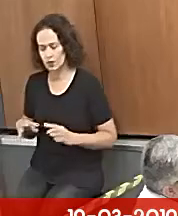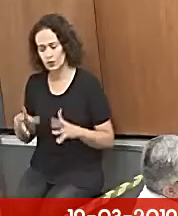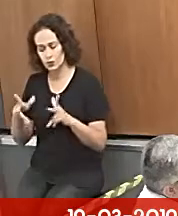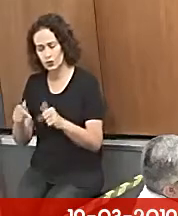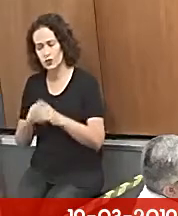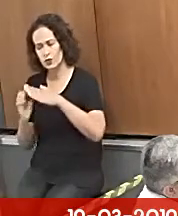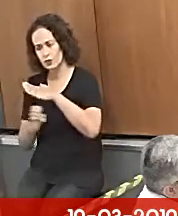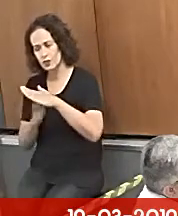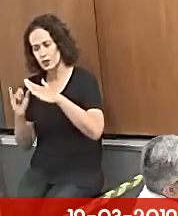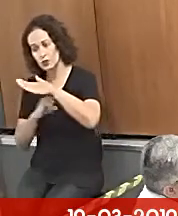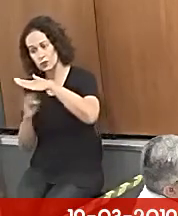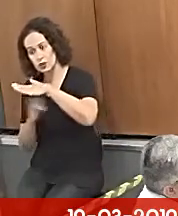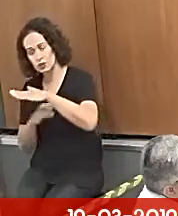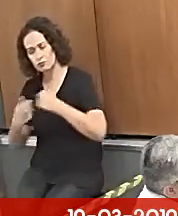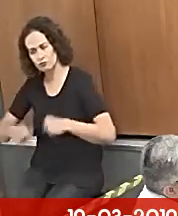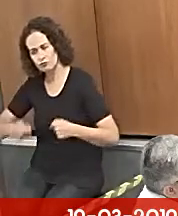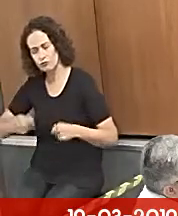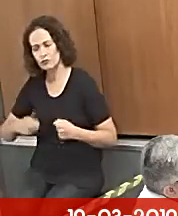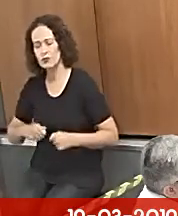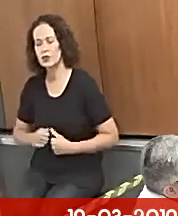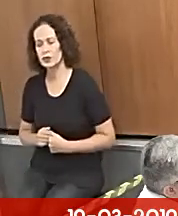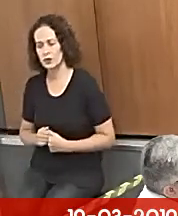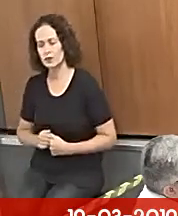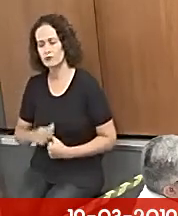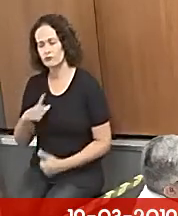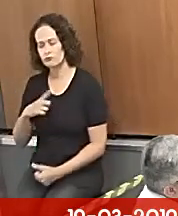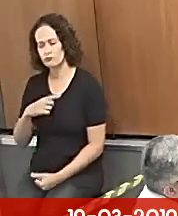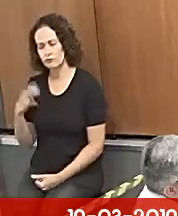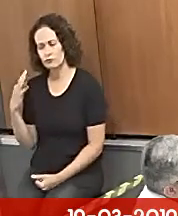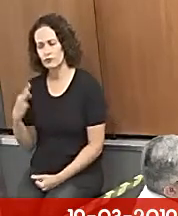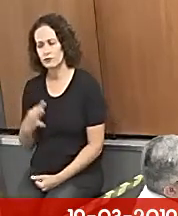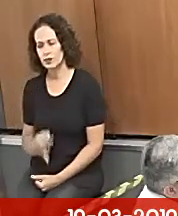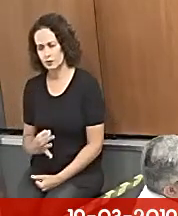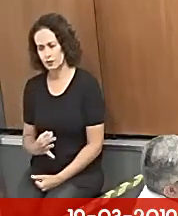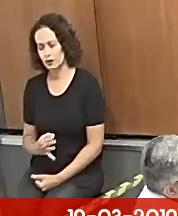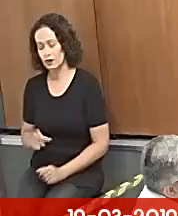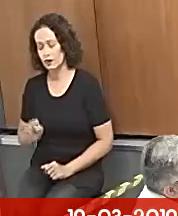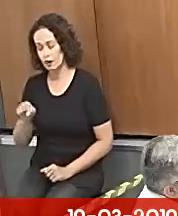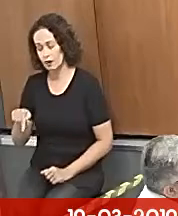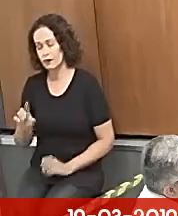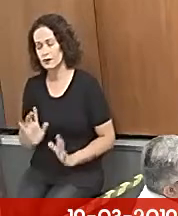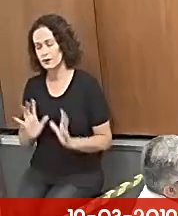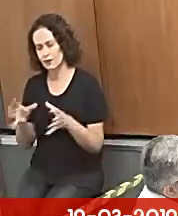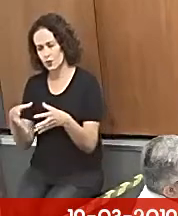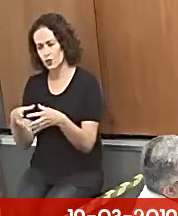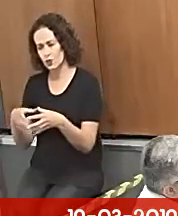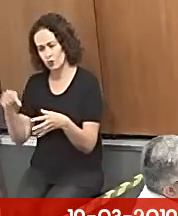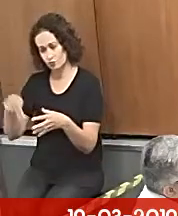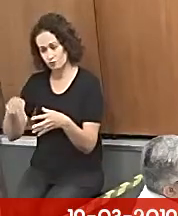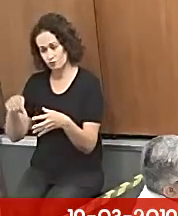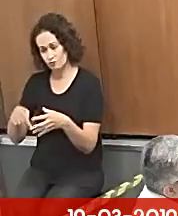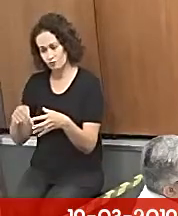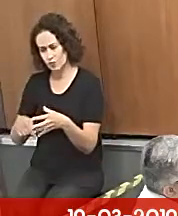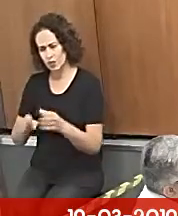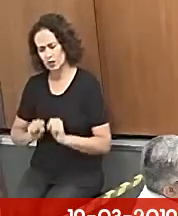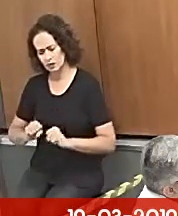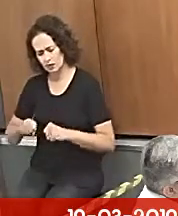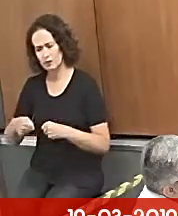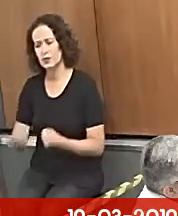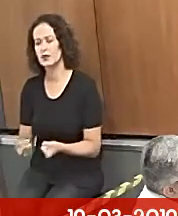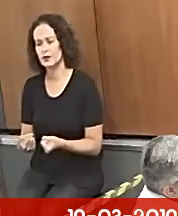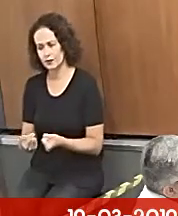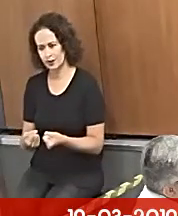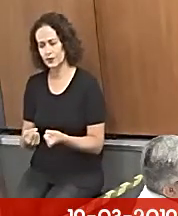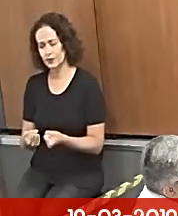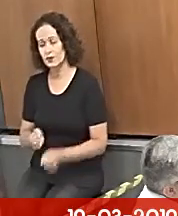aqui precisam que tenho certeza absoluta que essa comissão está empenhando ao máximo já visto que